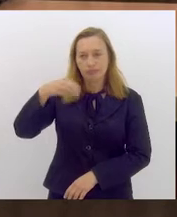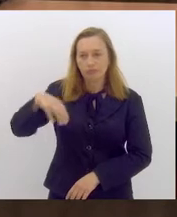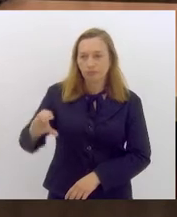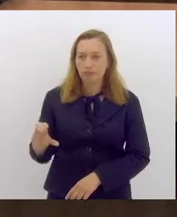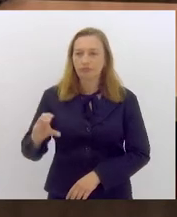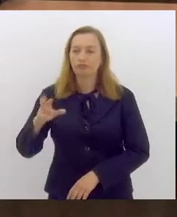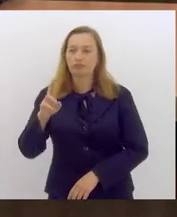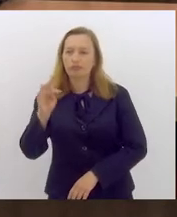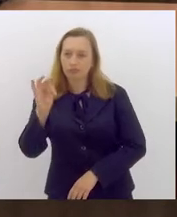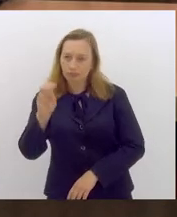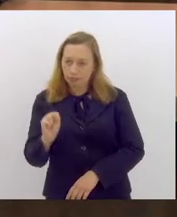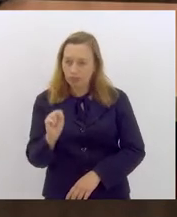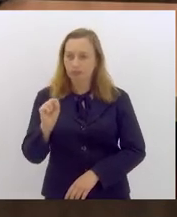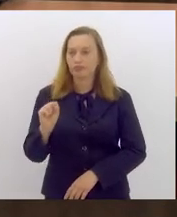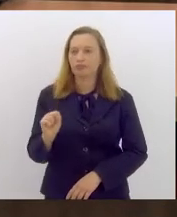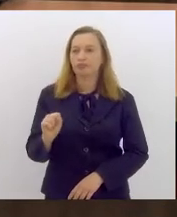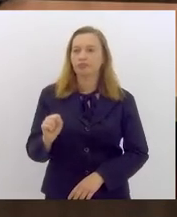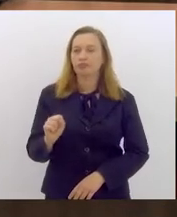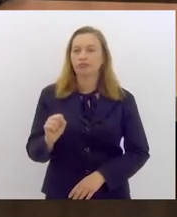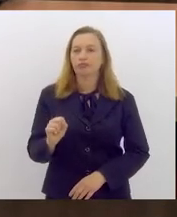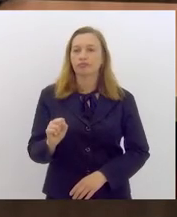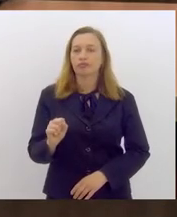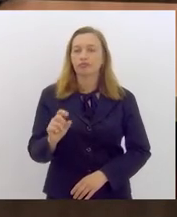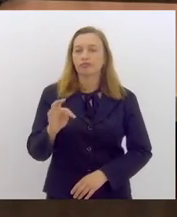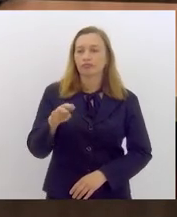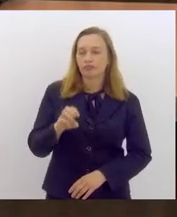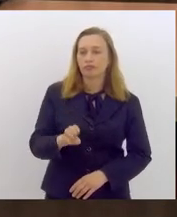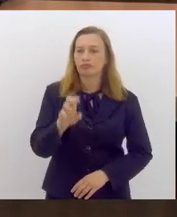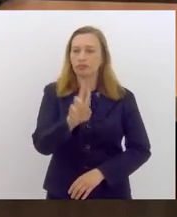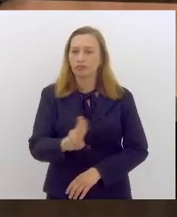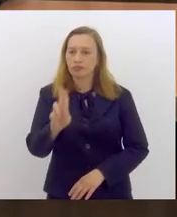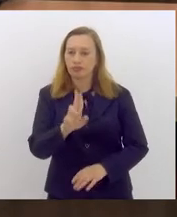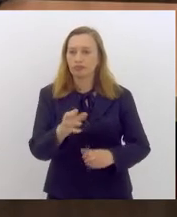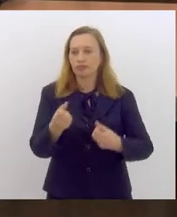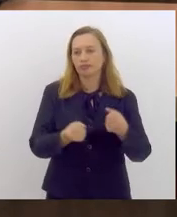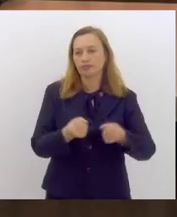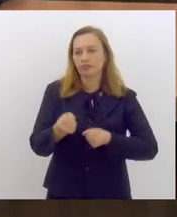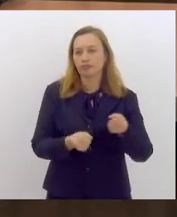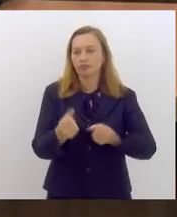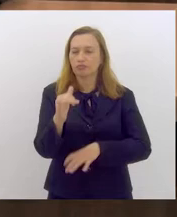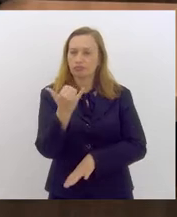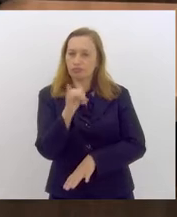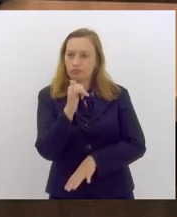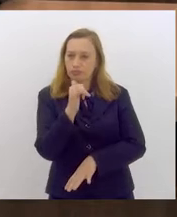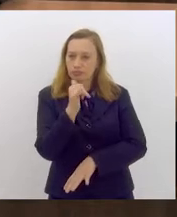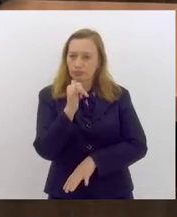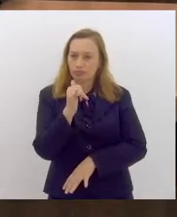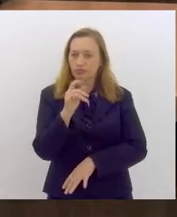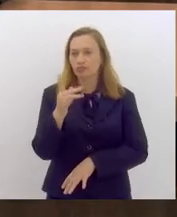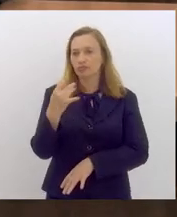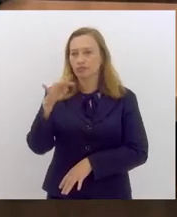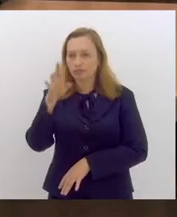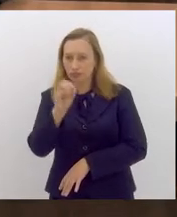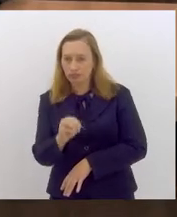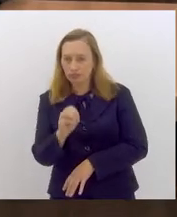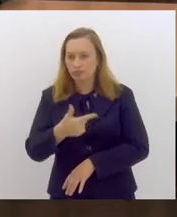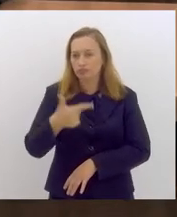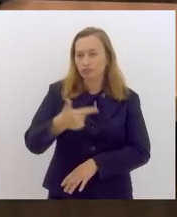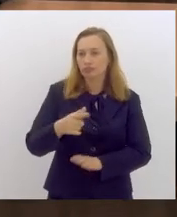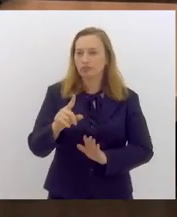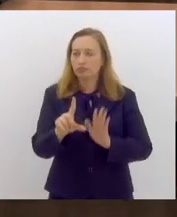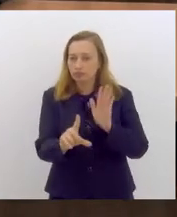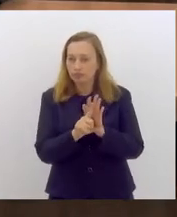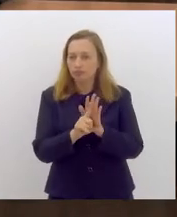Mink e Rubens Bontempo, que dispõe sobre o fomento à utilização de veículos movidos a propulsão elétrica e híbridos, segundo as